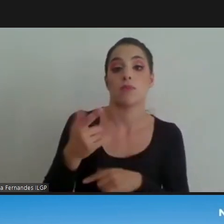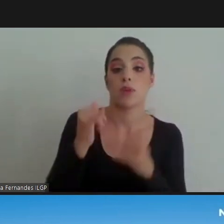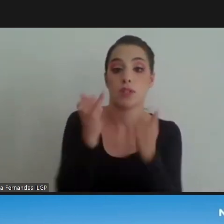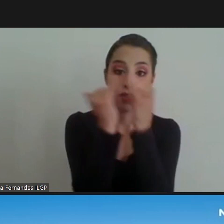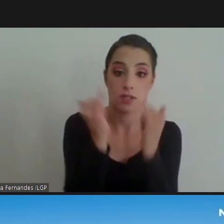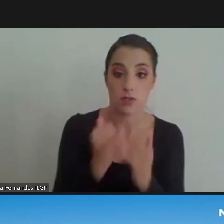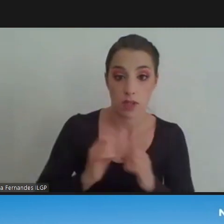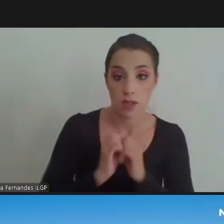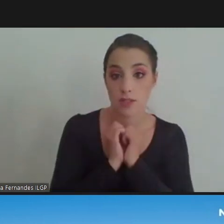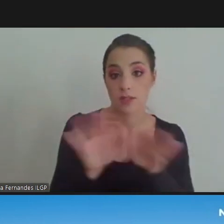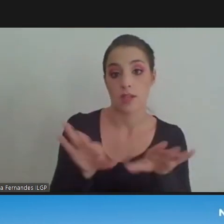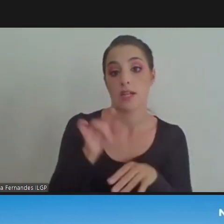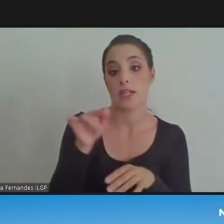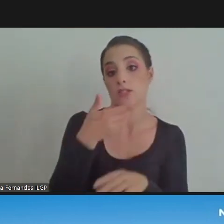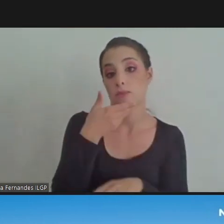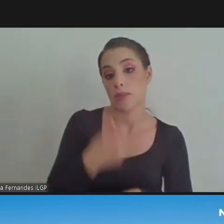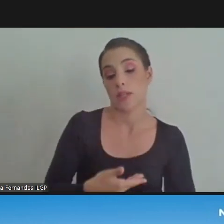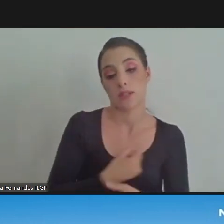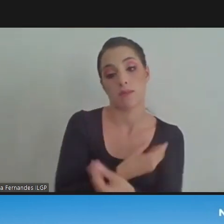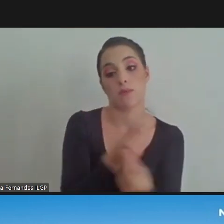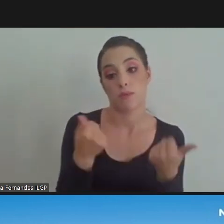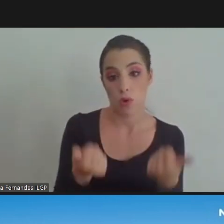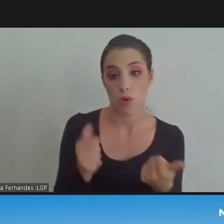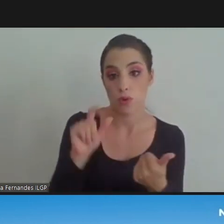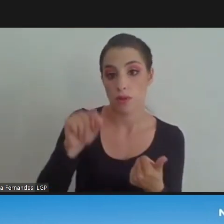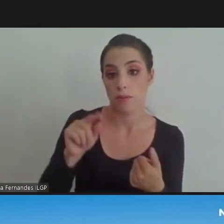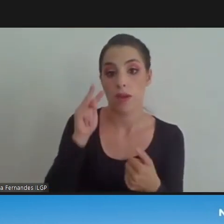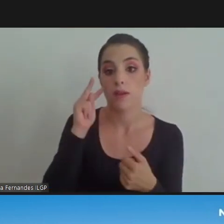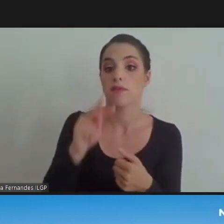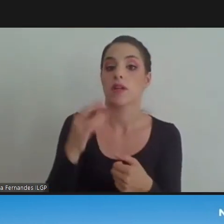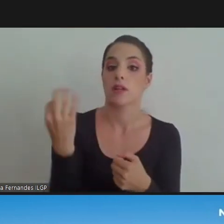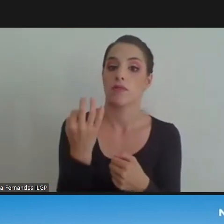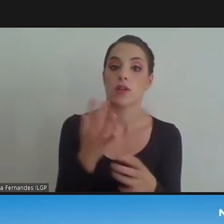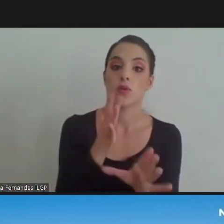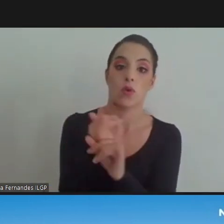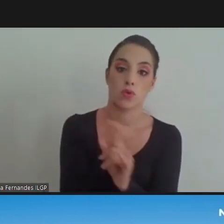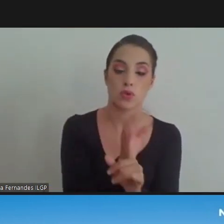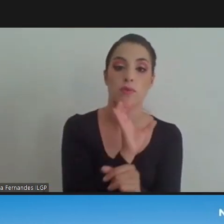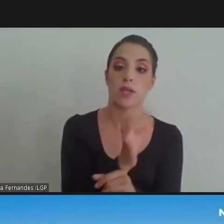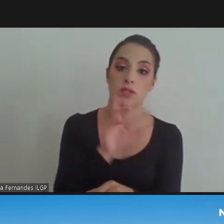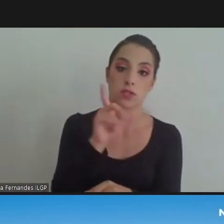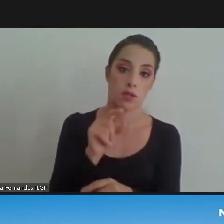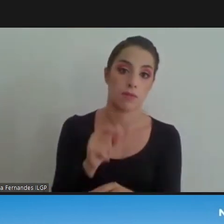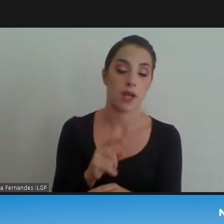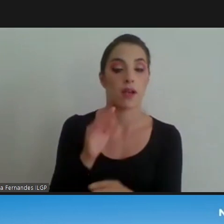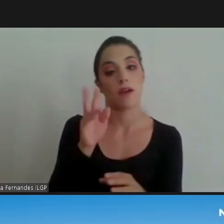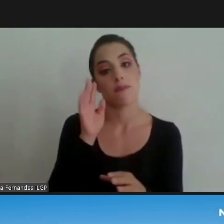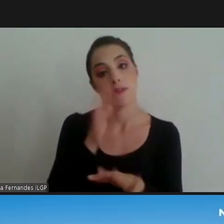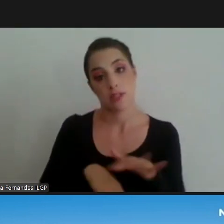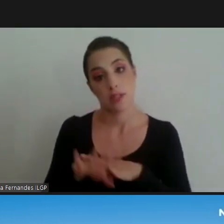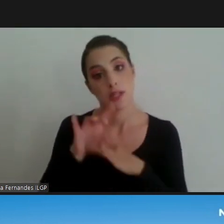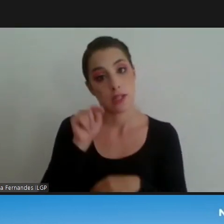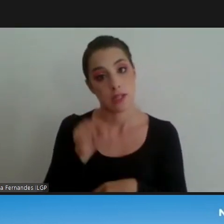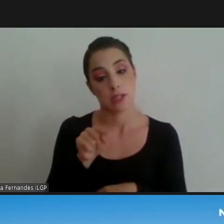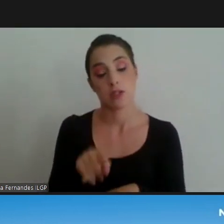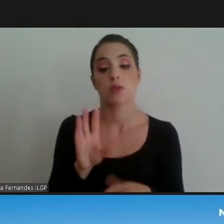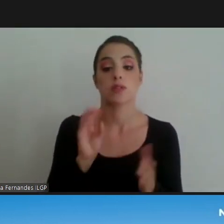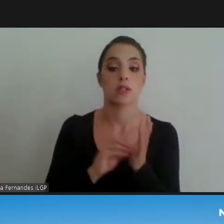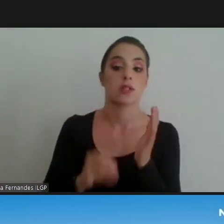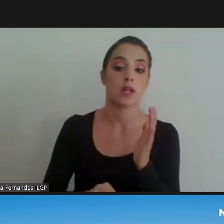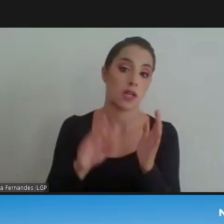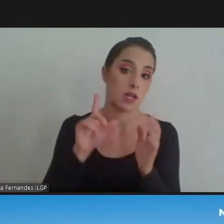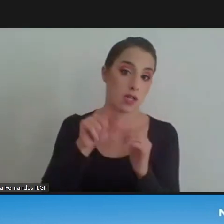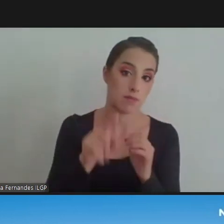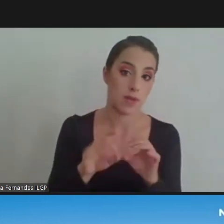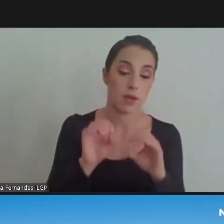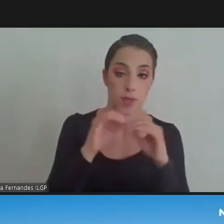internacionalizar esta experiência. Seria muito bom ver que municípios de outros países também estão a aderir a uma